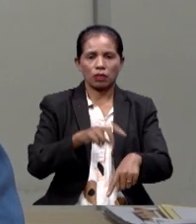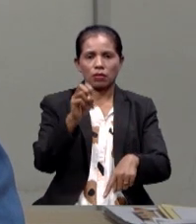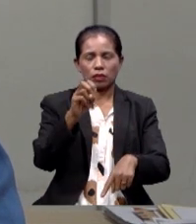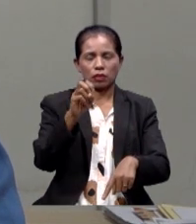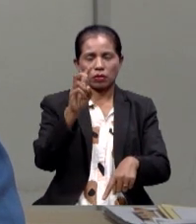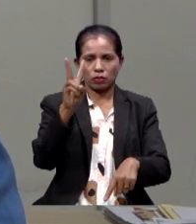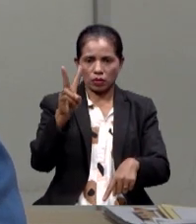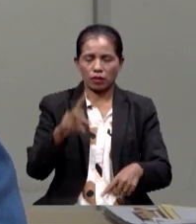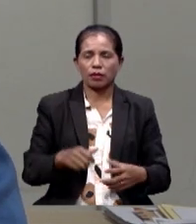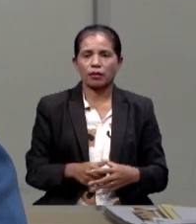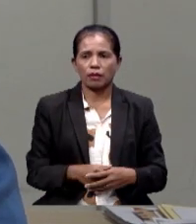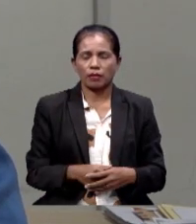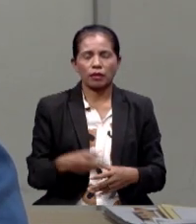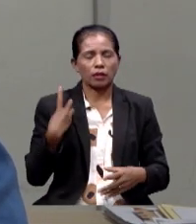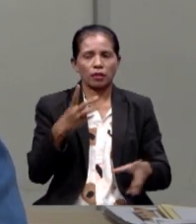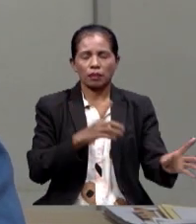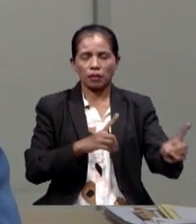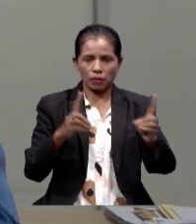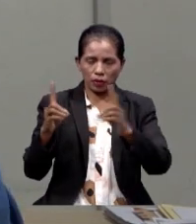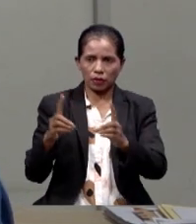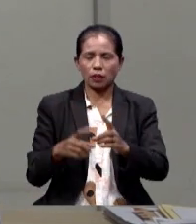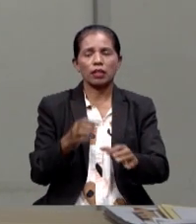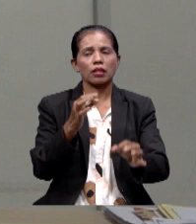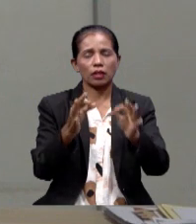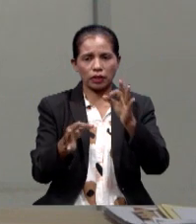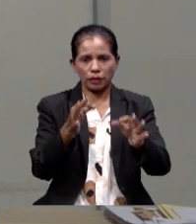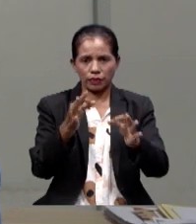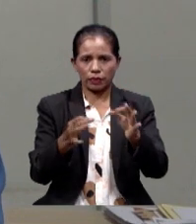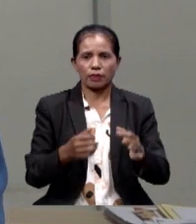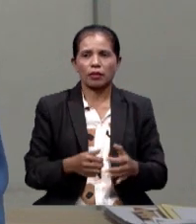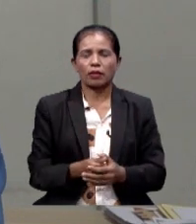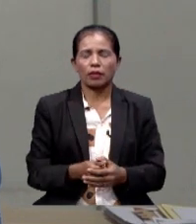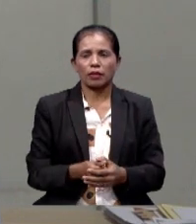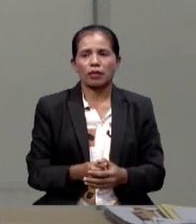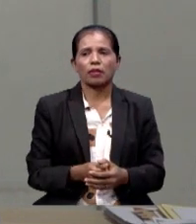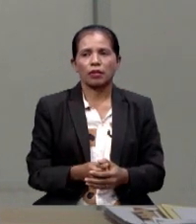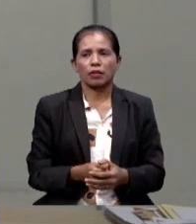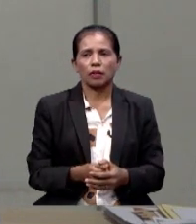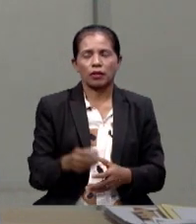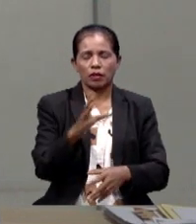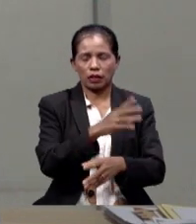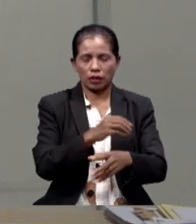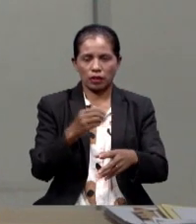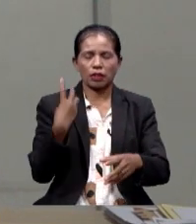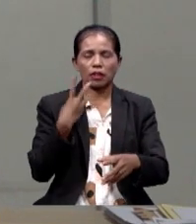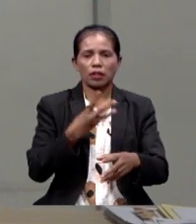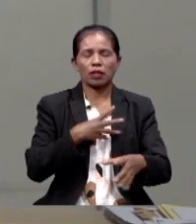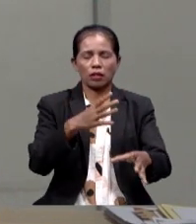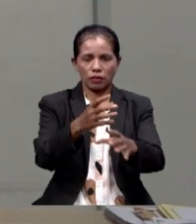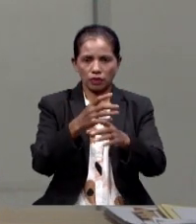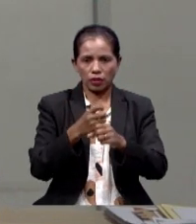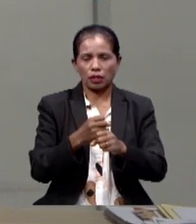maka ita se implementa ne rigor. Mas quando ia sweeping ita detecta kata